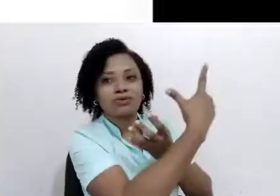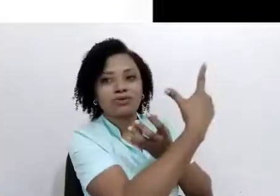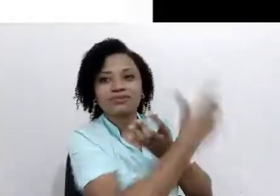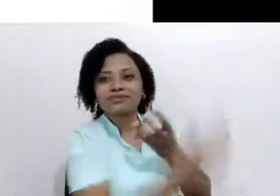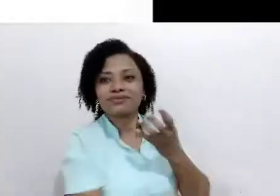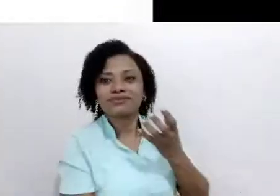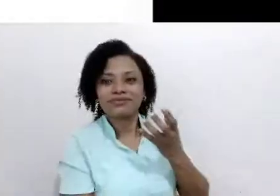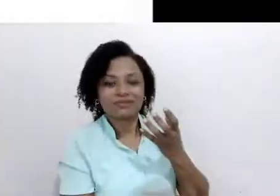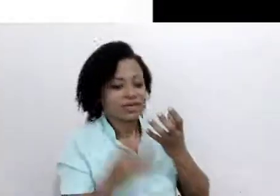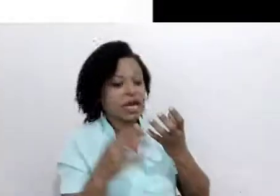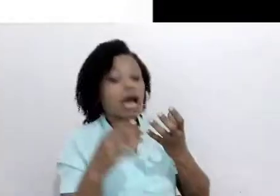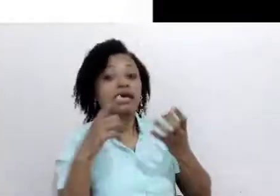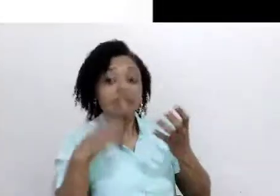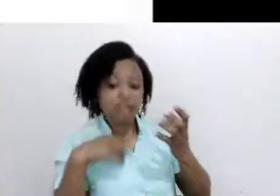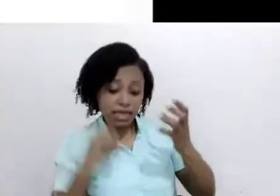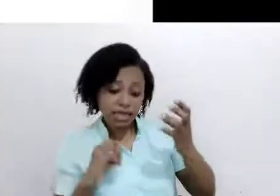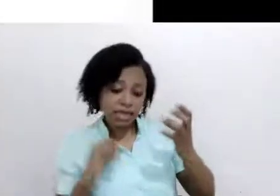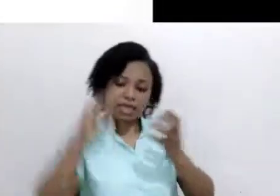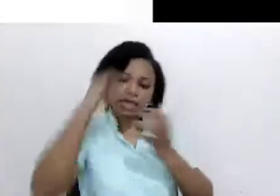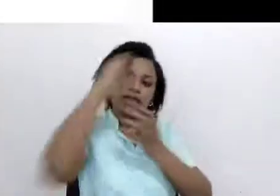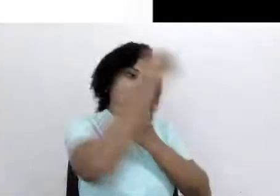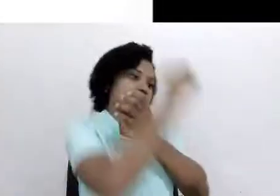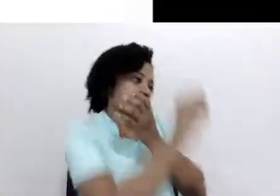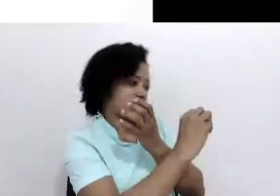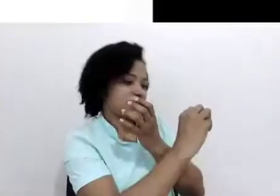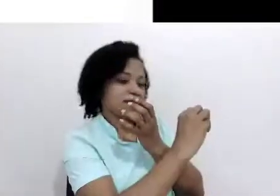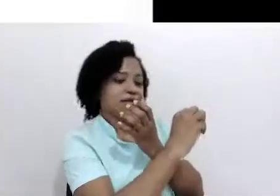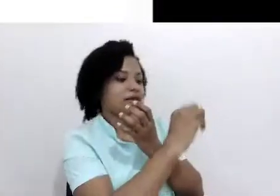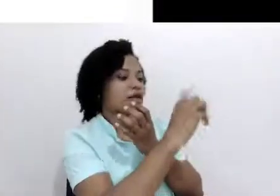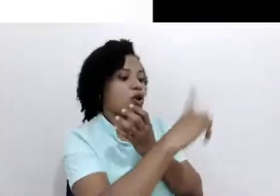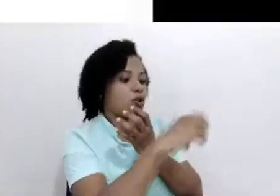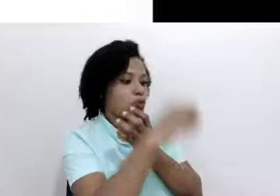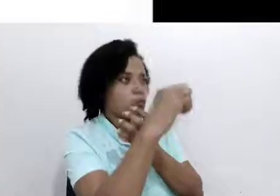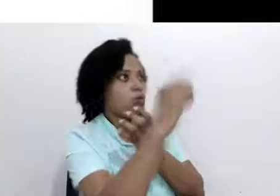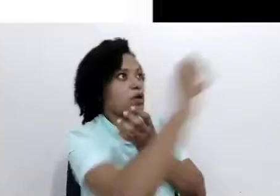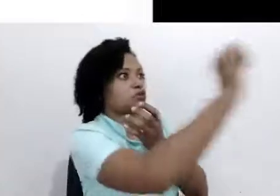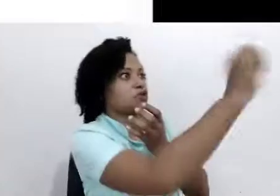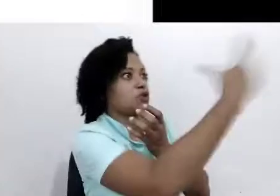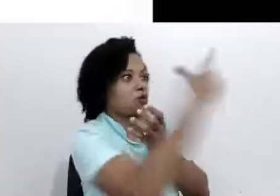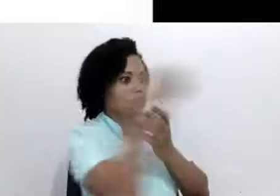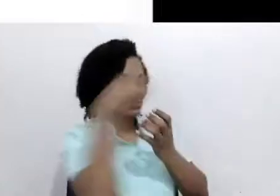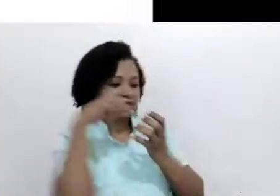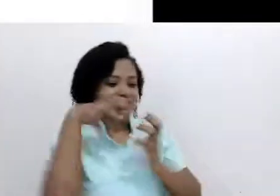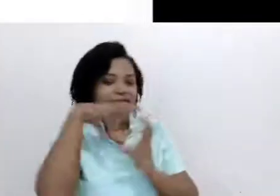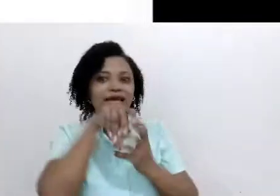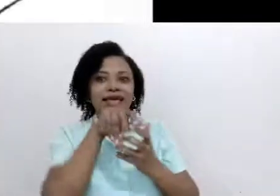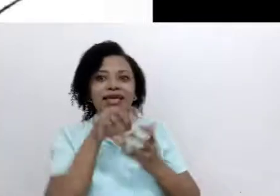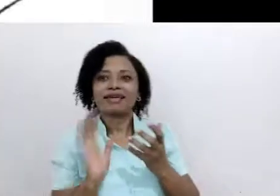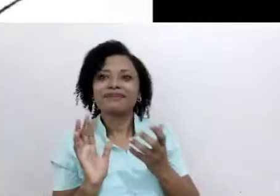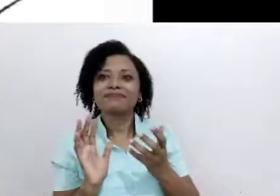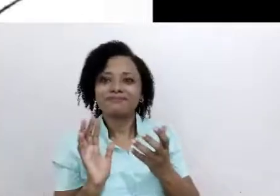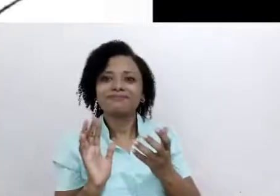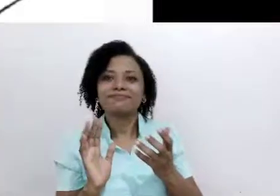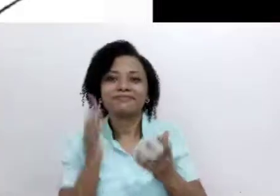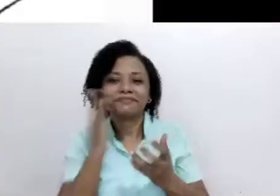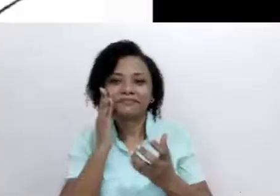Eclipse solar, a gente tem a Lua entre a Terra e o Sol, certo?